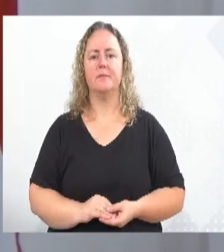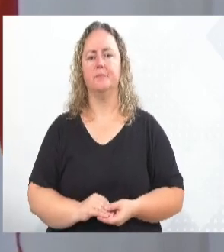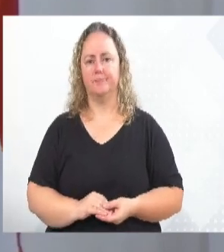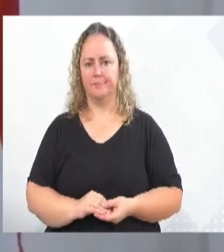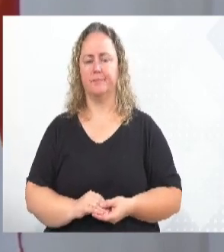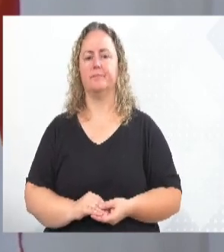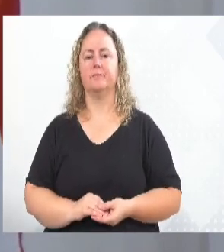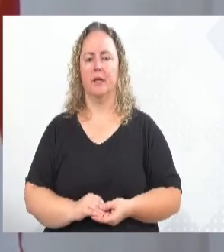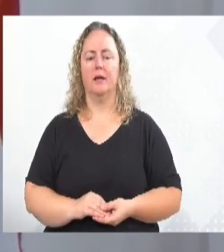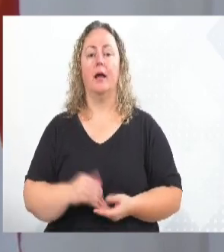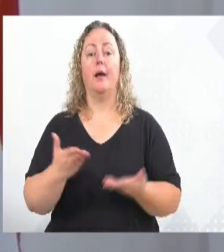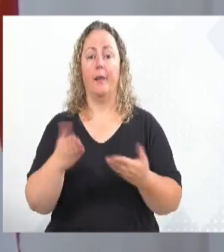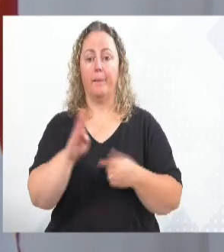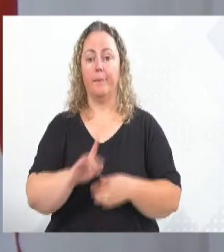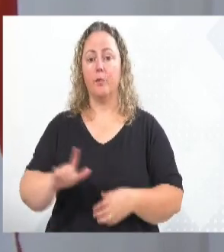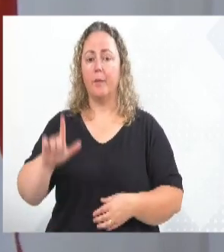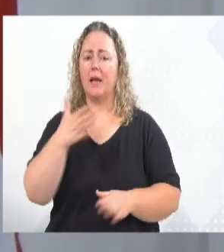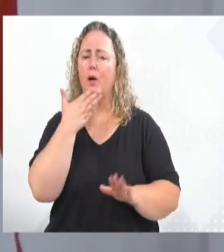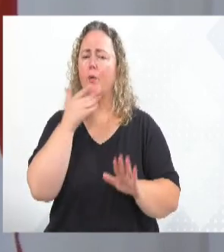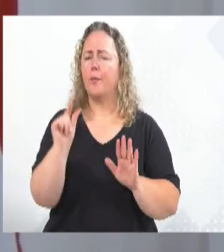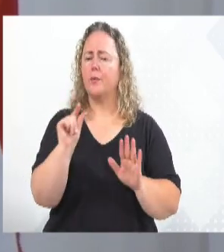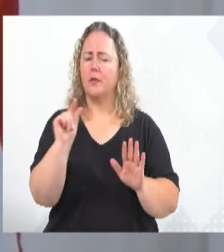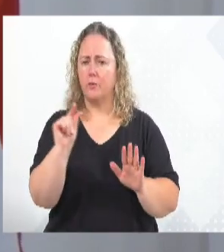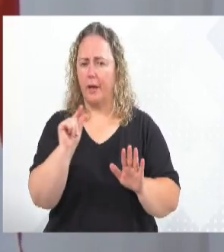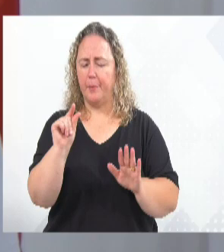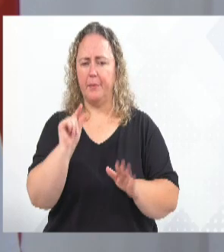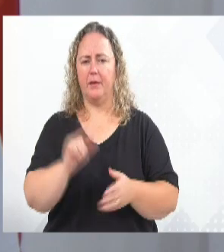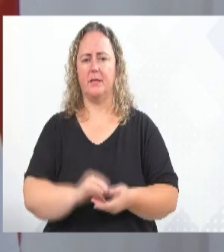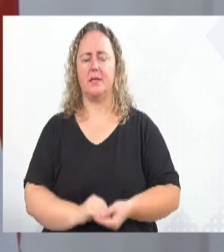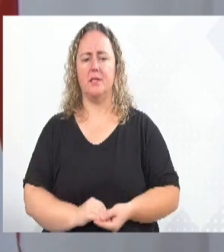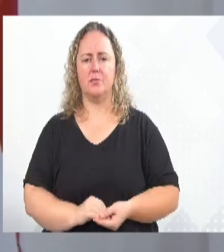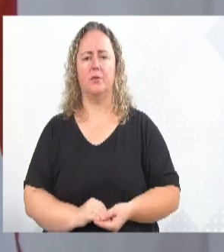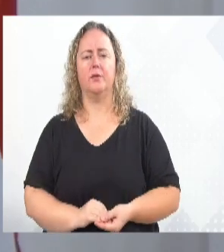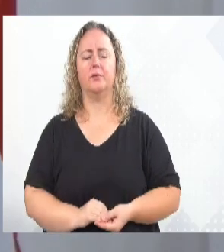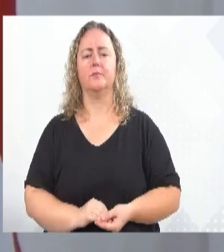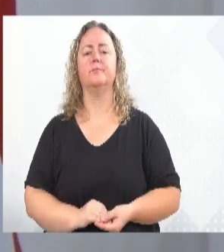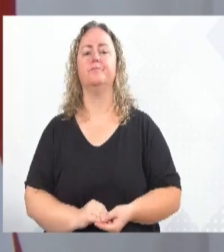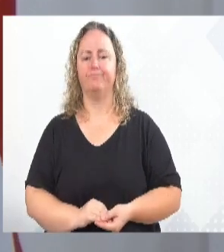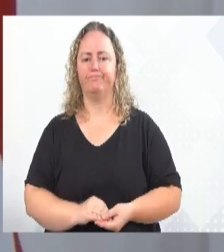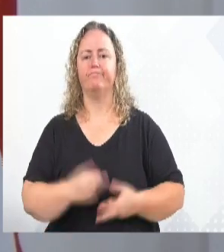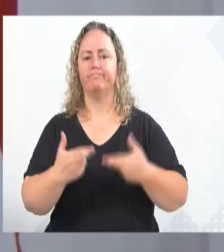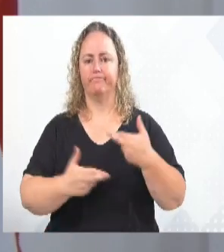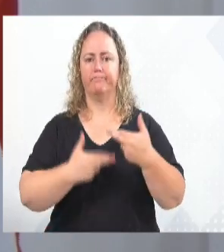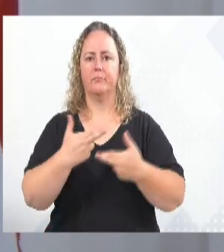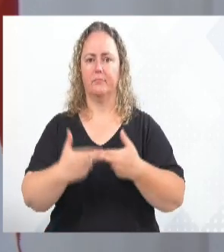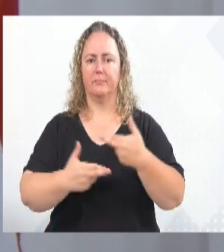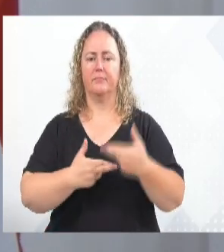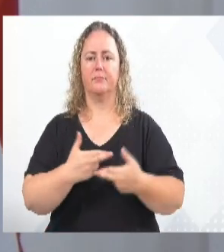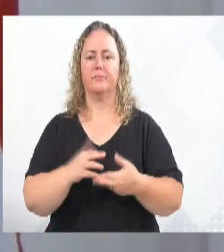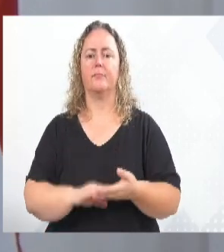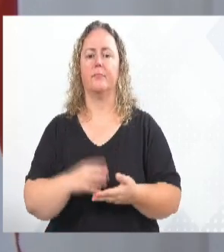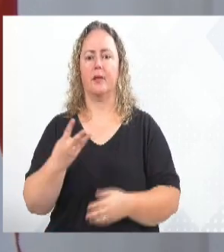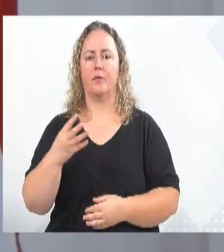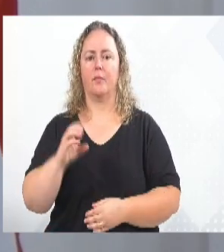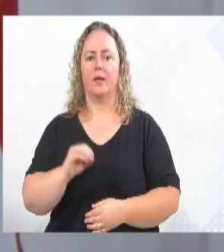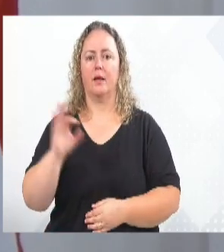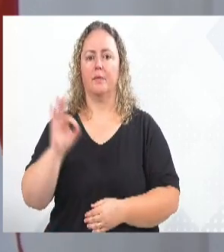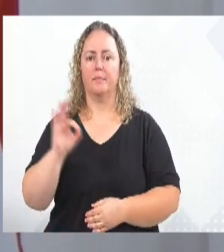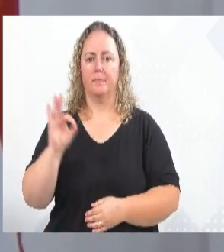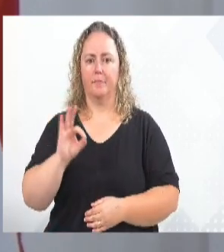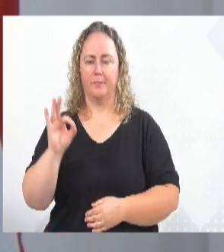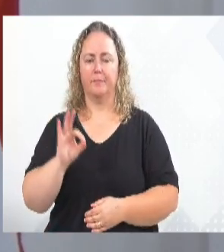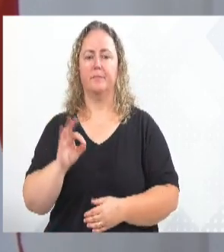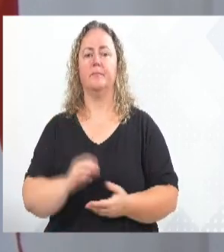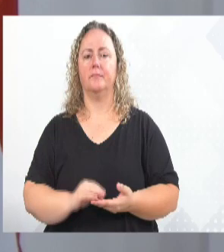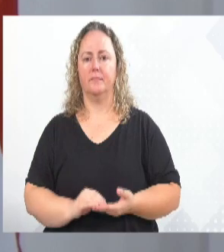Em Blumenau, nós temos um pouquinho melhor em termos de reciclagem. Hoje nós estamos com em torno de 40%. A nível